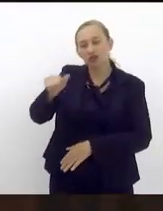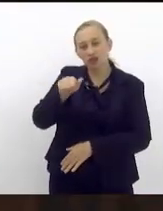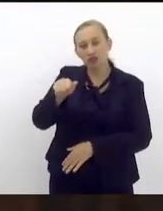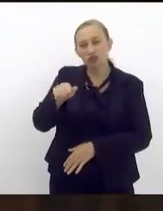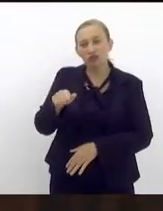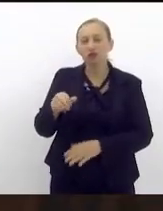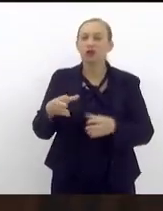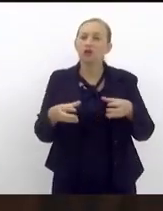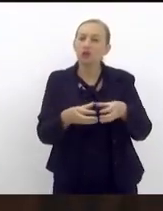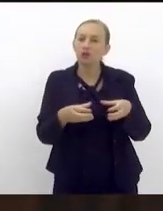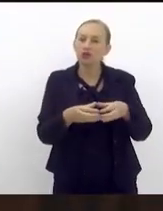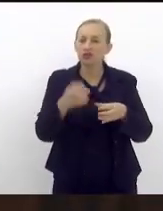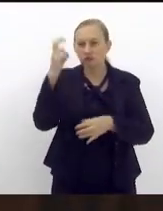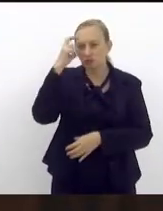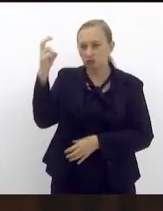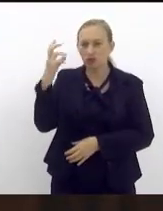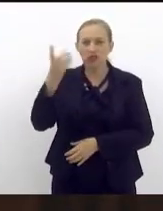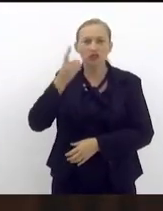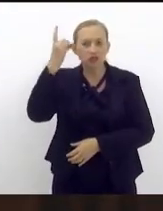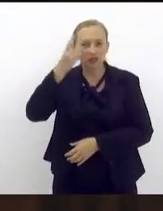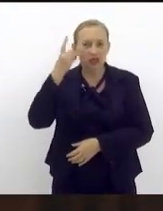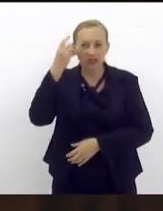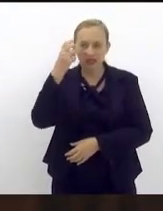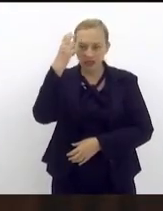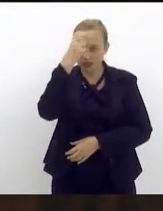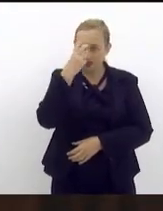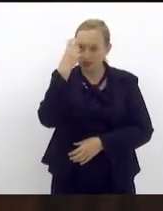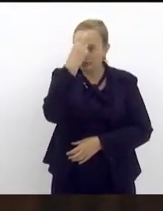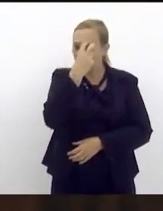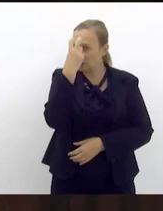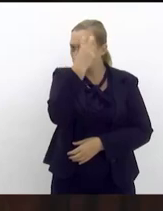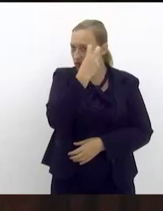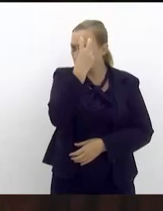emitir parecer pela comissão de Cultura deputada Verônica Lima